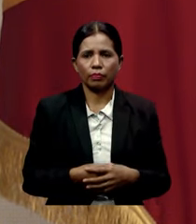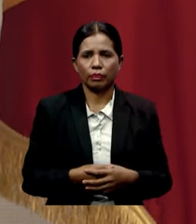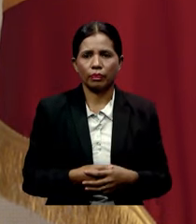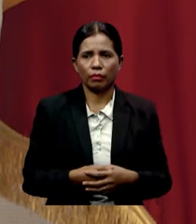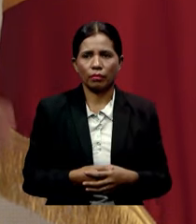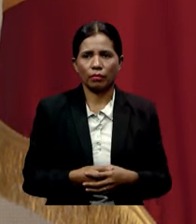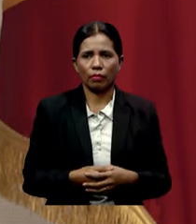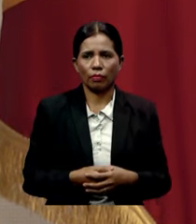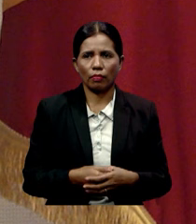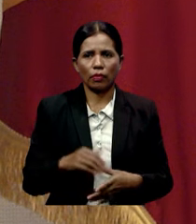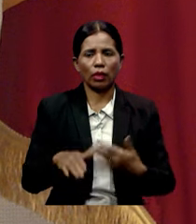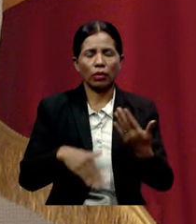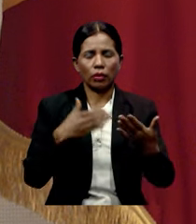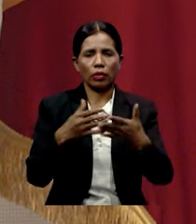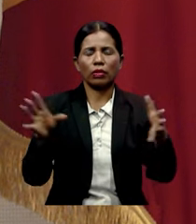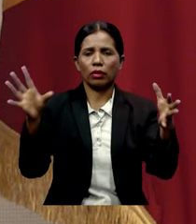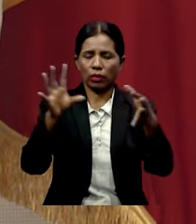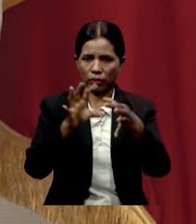passando é o único que está ligado